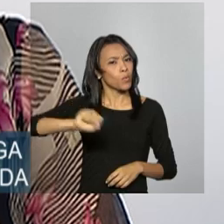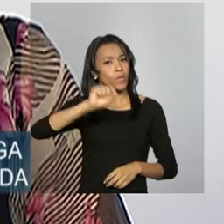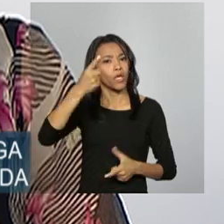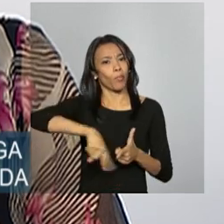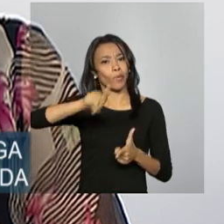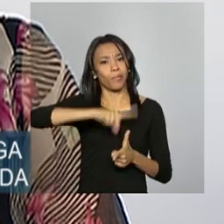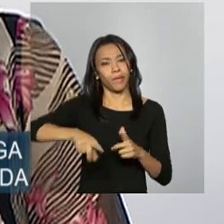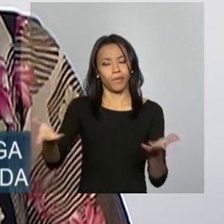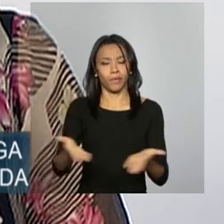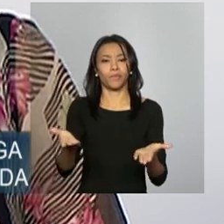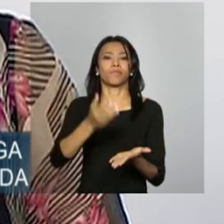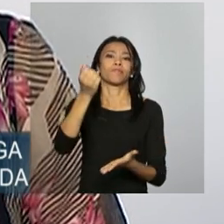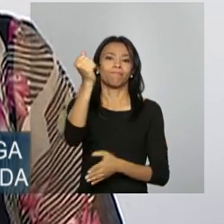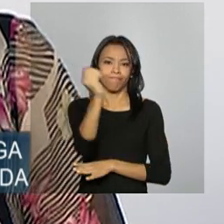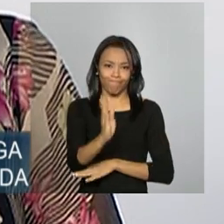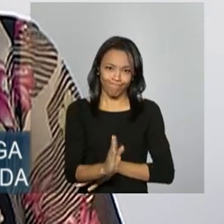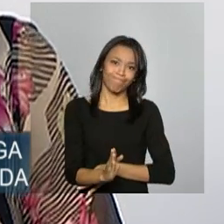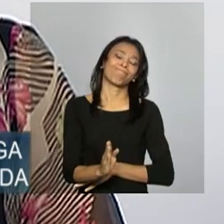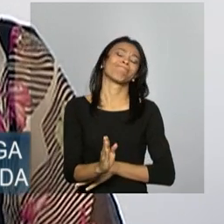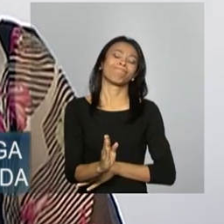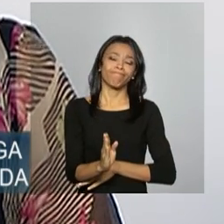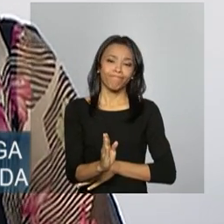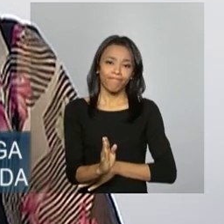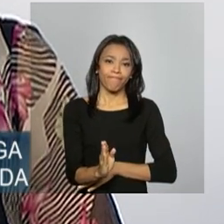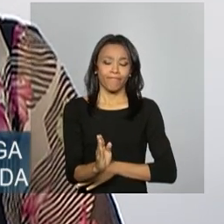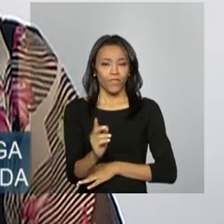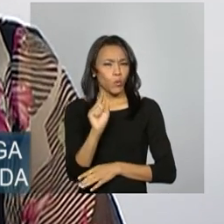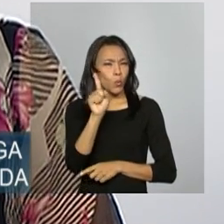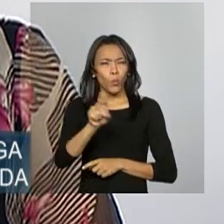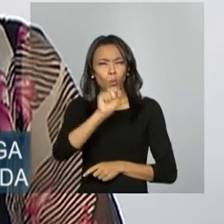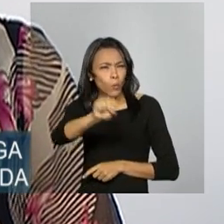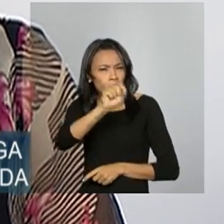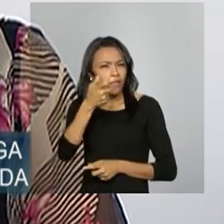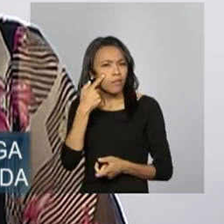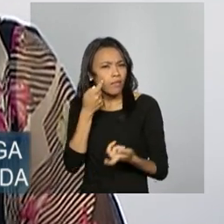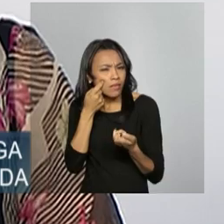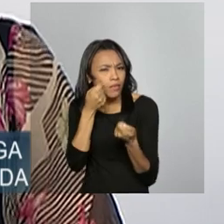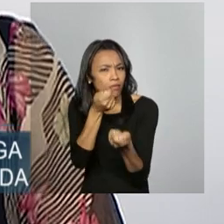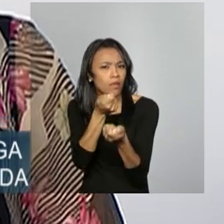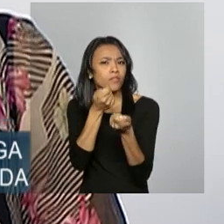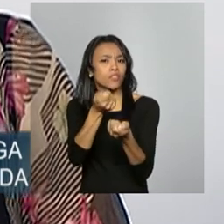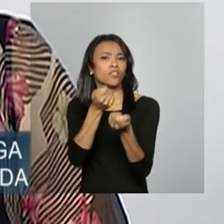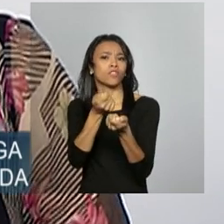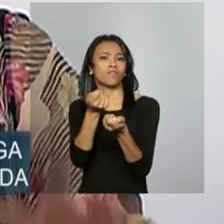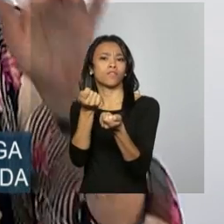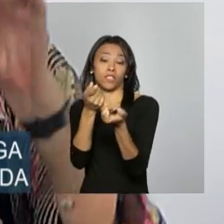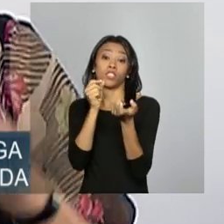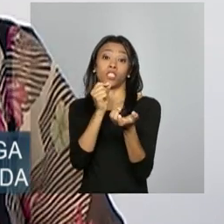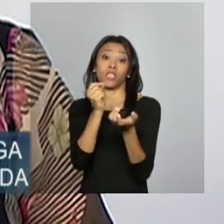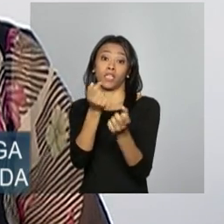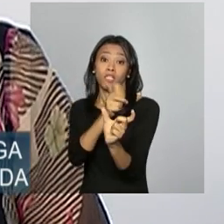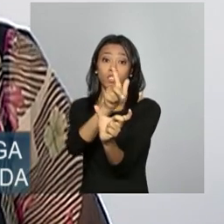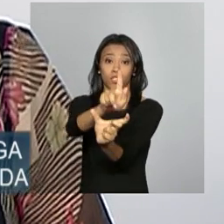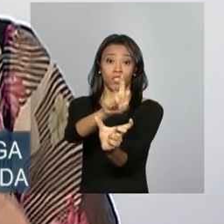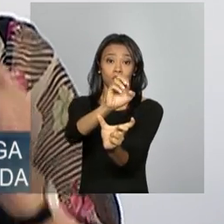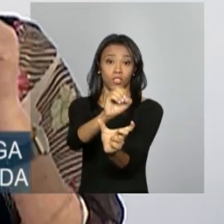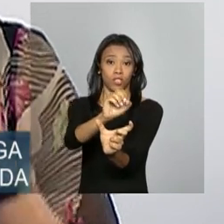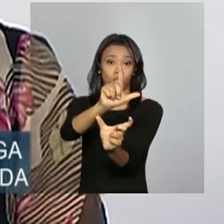hoje do país. Essa clara tentativa de golpe contra